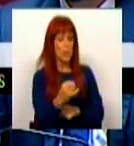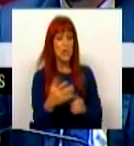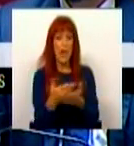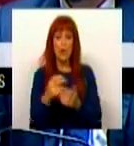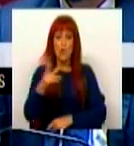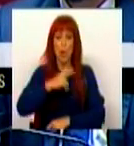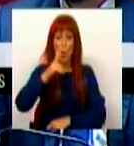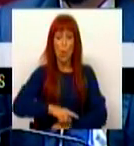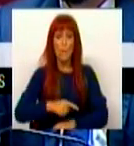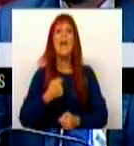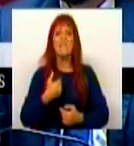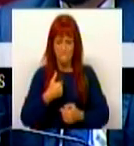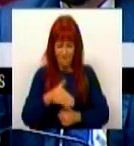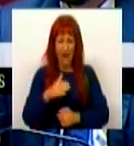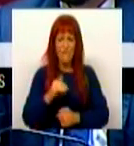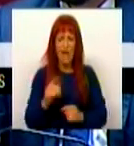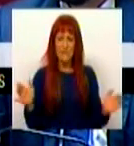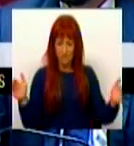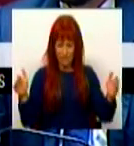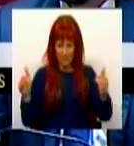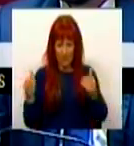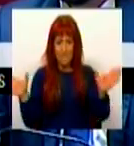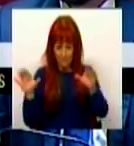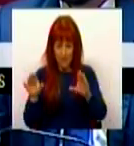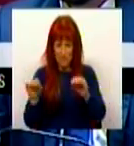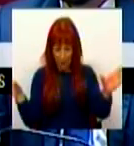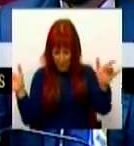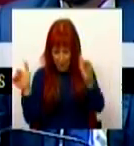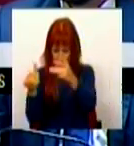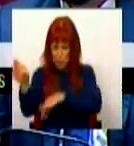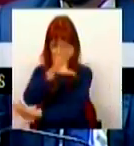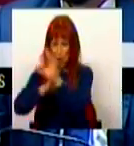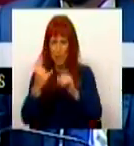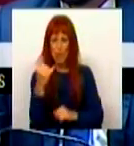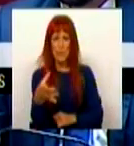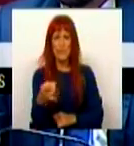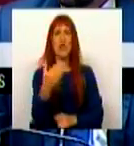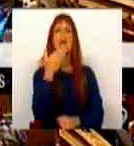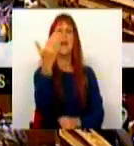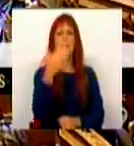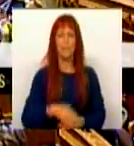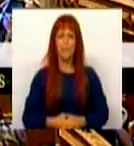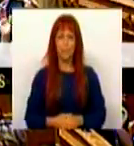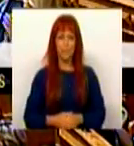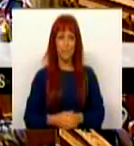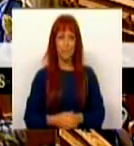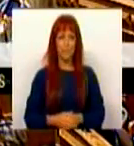economia portuguesa vai convergir mais ainda com a Europa em 2019. Muito obrigado. Obrigado.